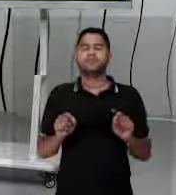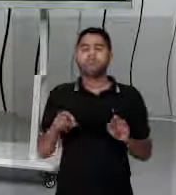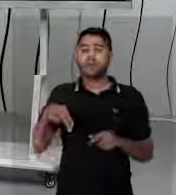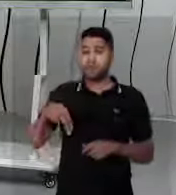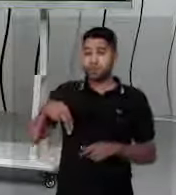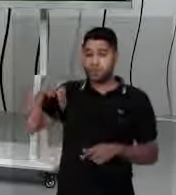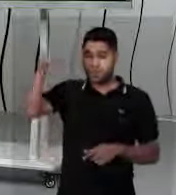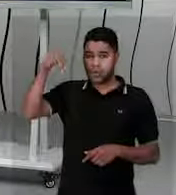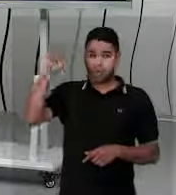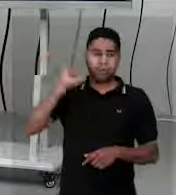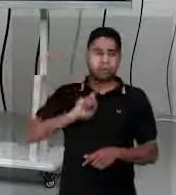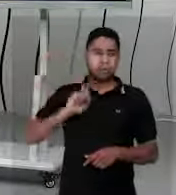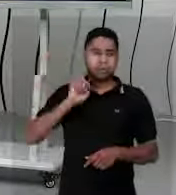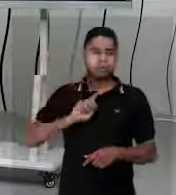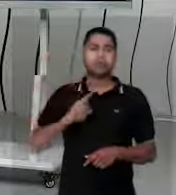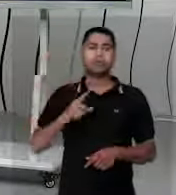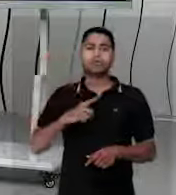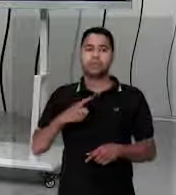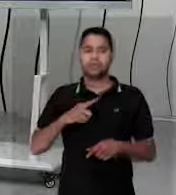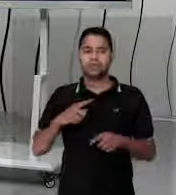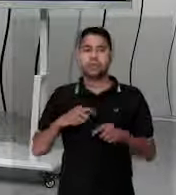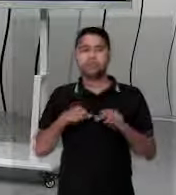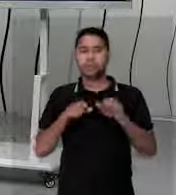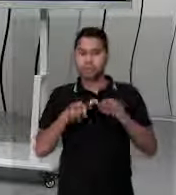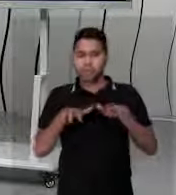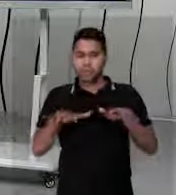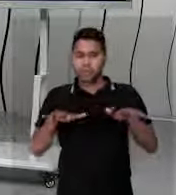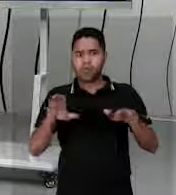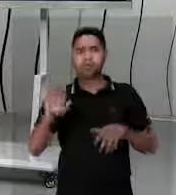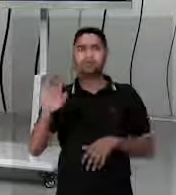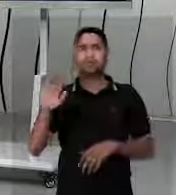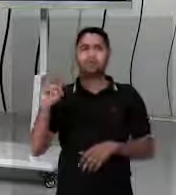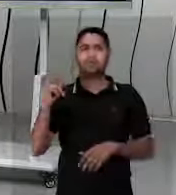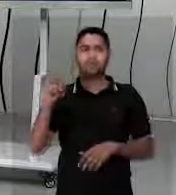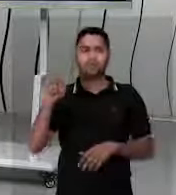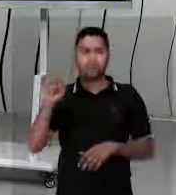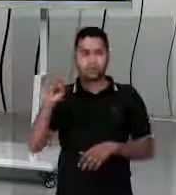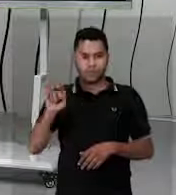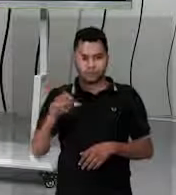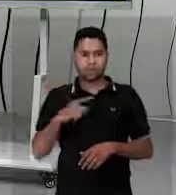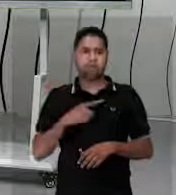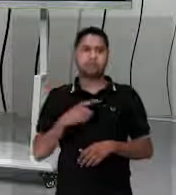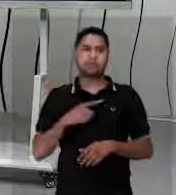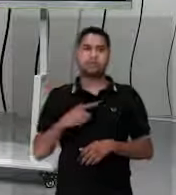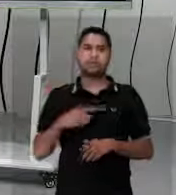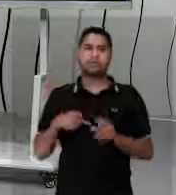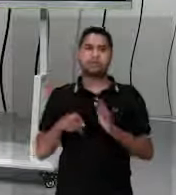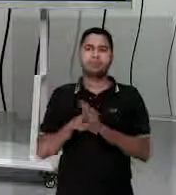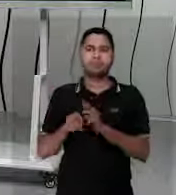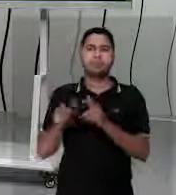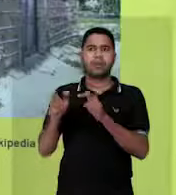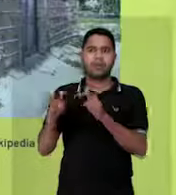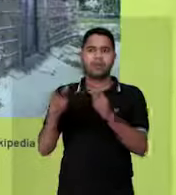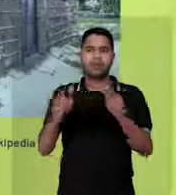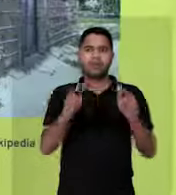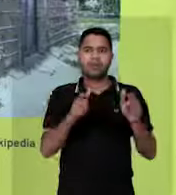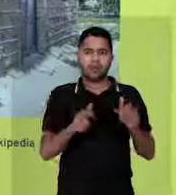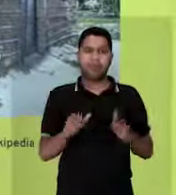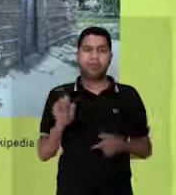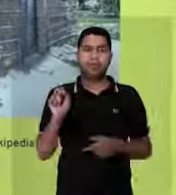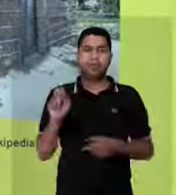Minas é uma região endêmica de doença de Chagas. A gente encontra muito desses barbeiros lá